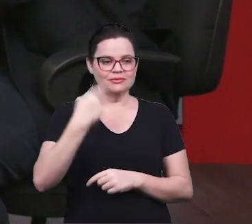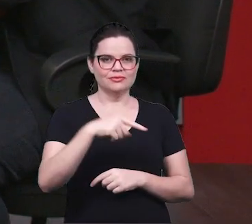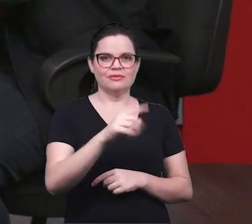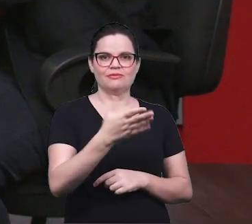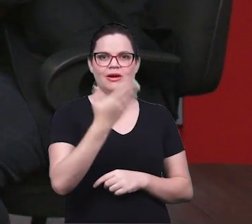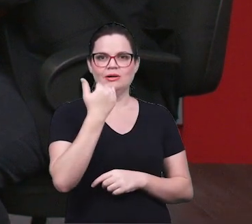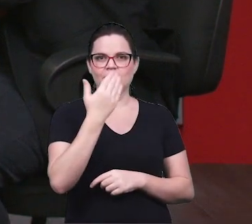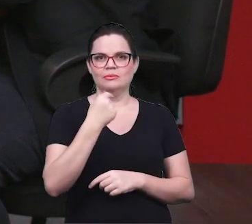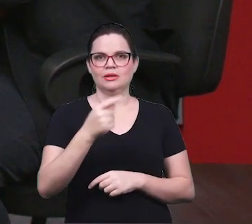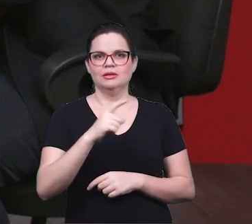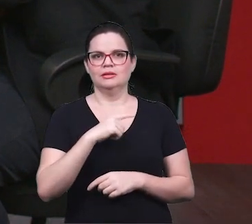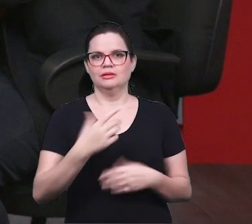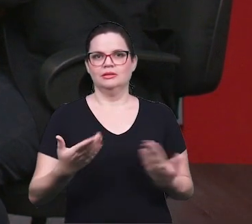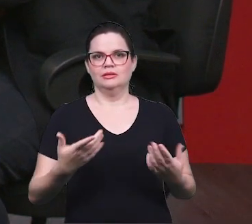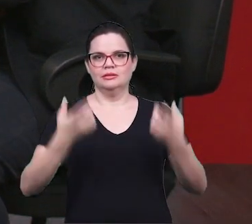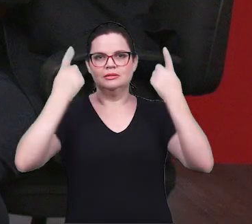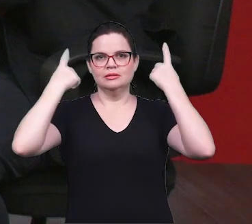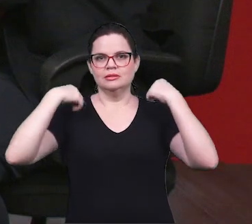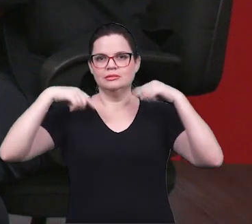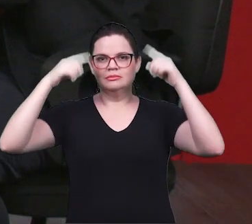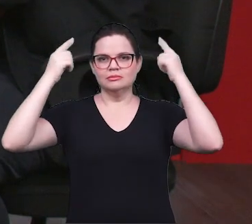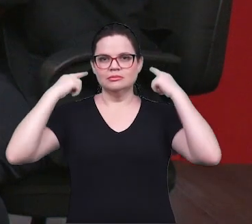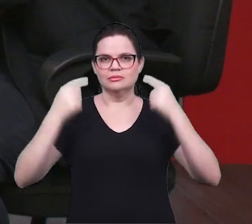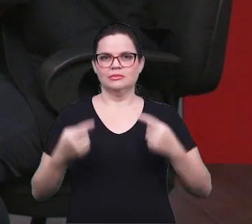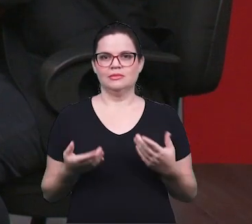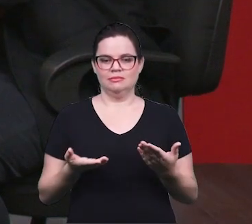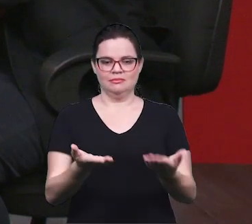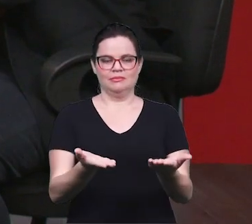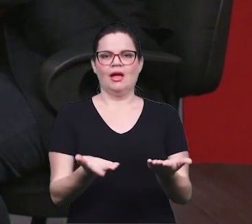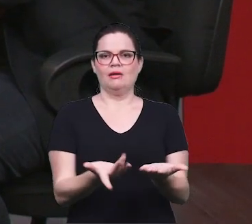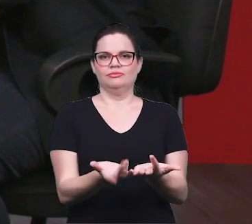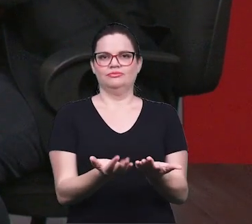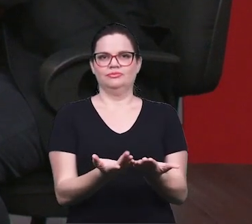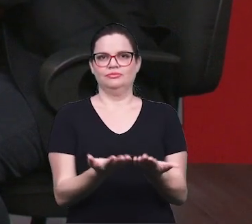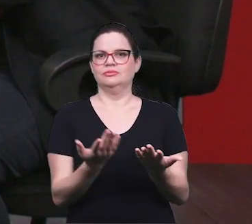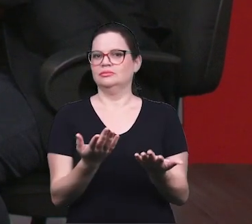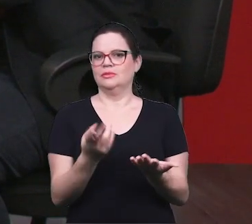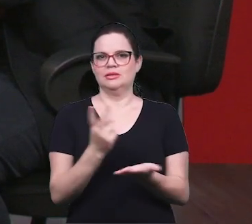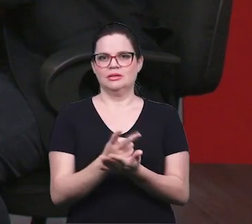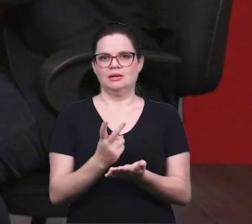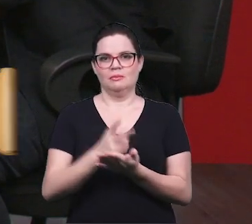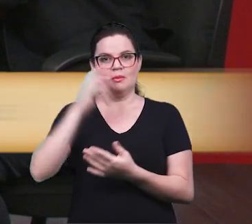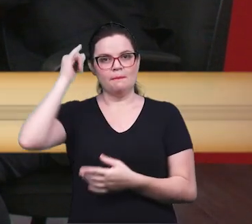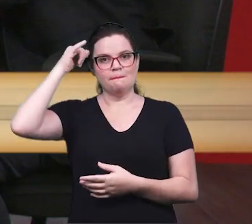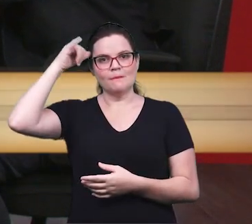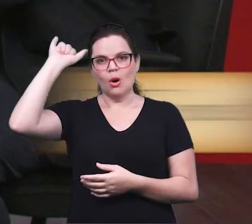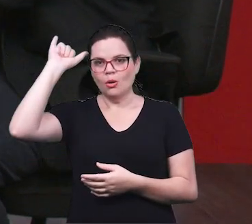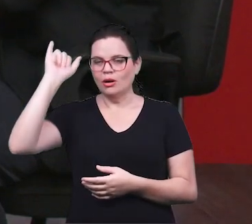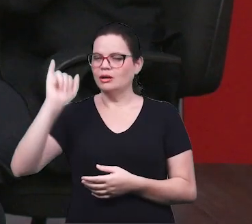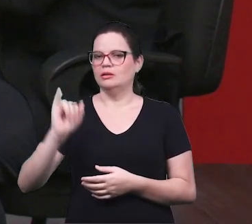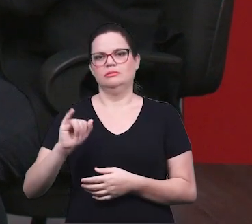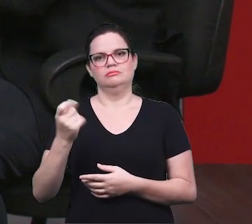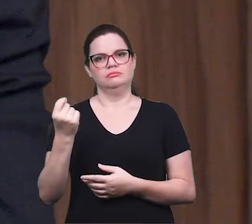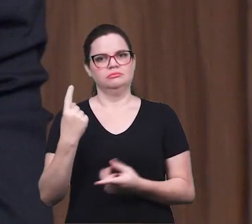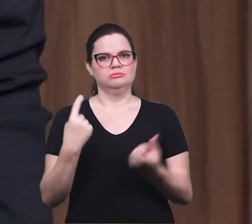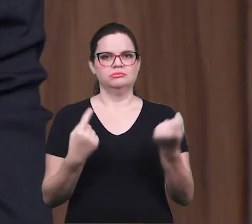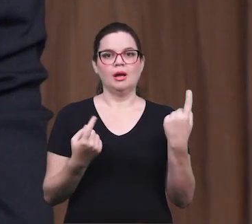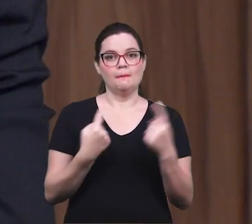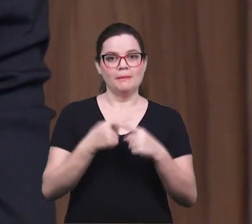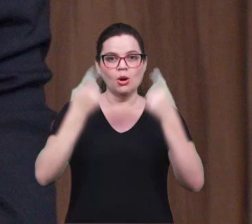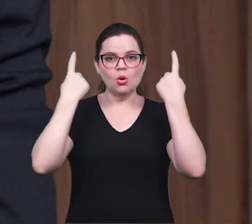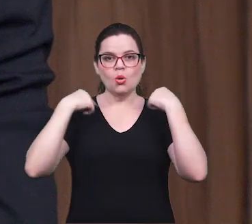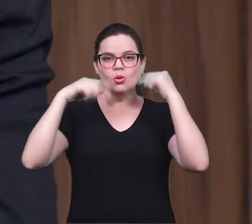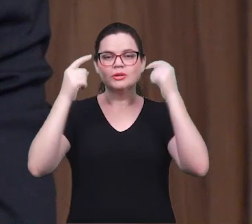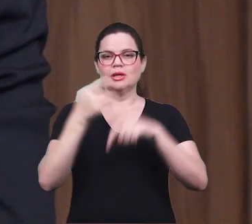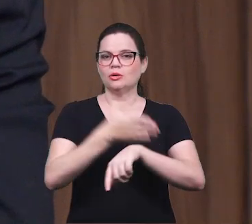o cordeiro tá na mesa. Tá lá. Carne de boi é muito raro lá, mas cordeiro tem toda hora. Exato. Então, agora,